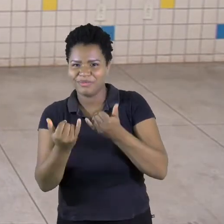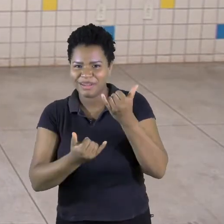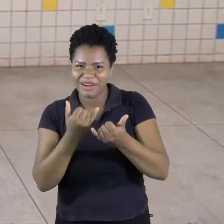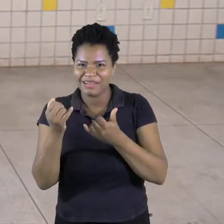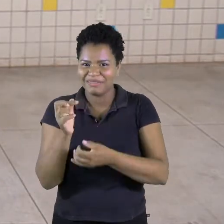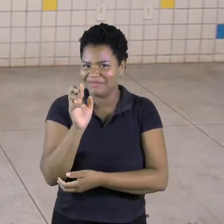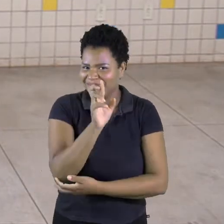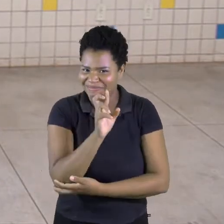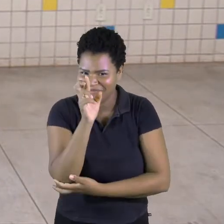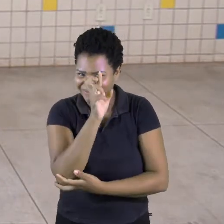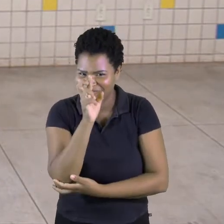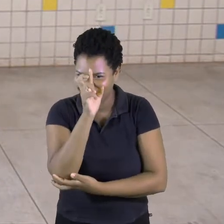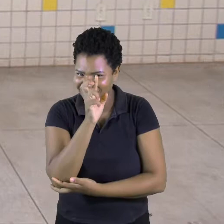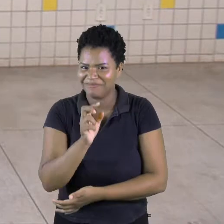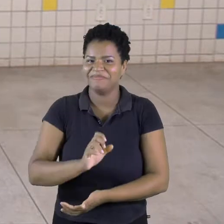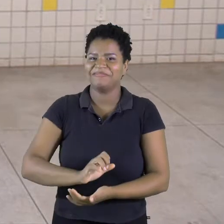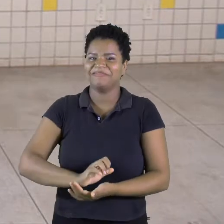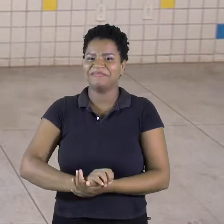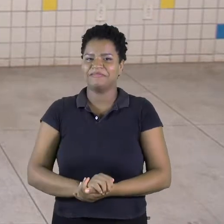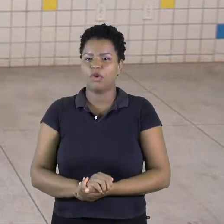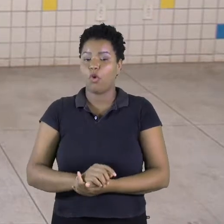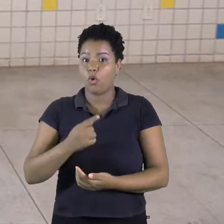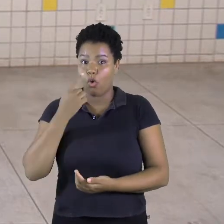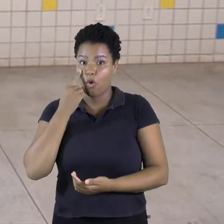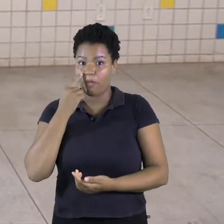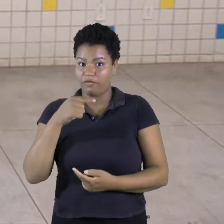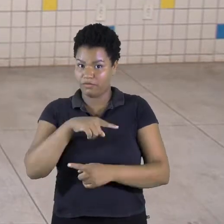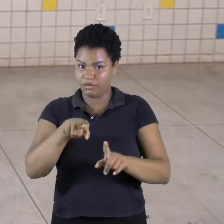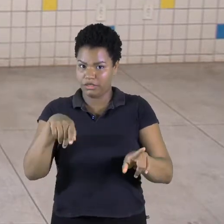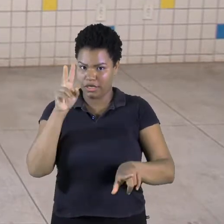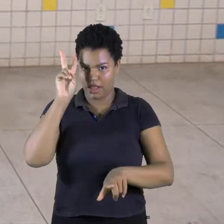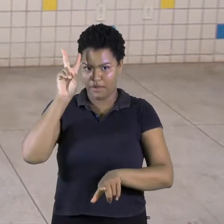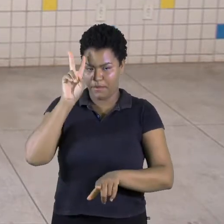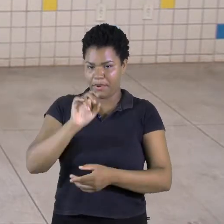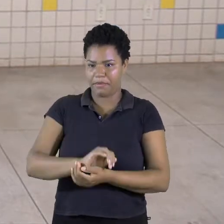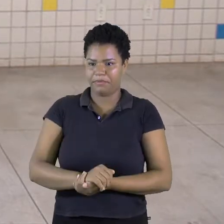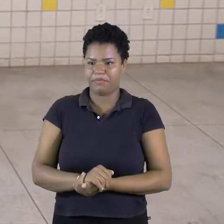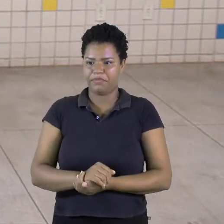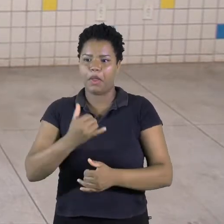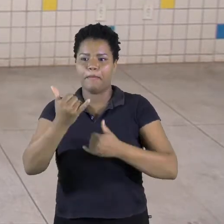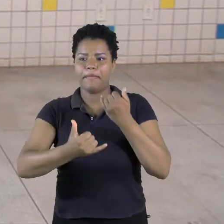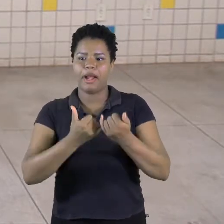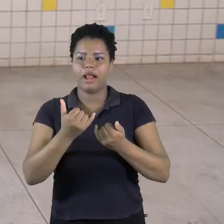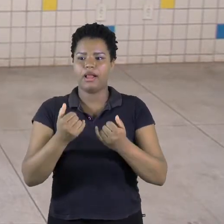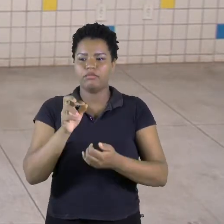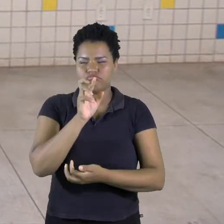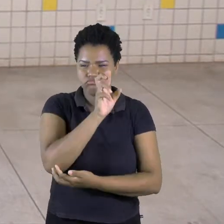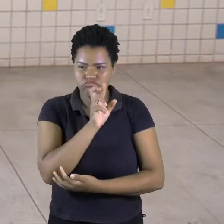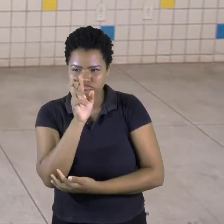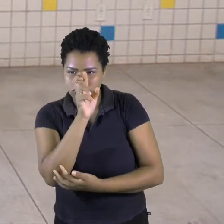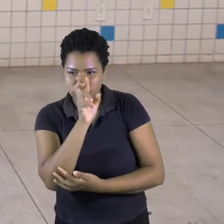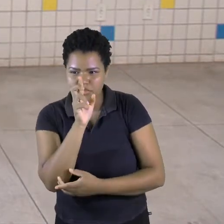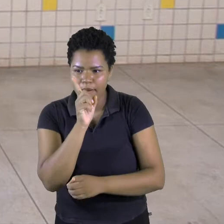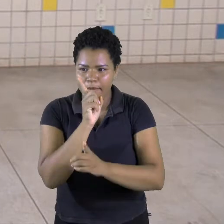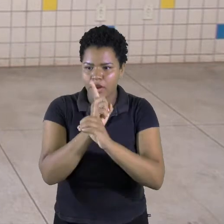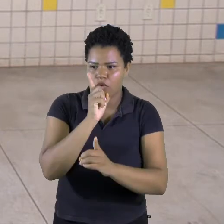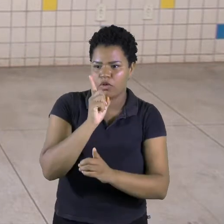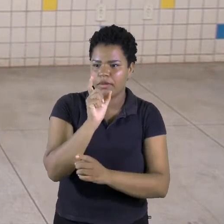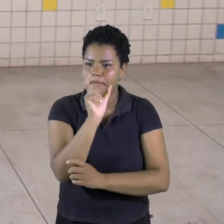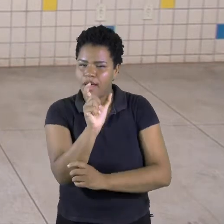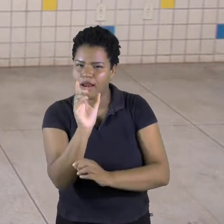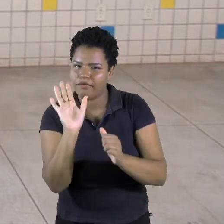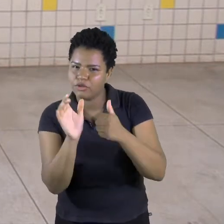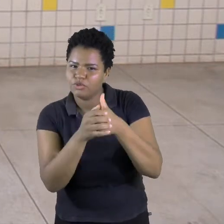Olha só, para vocês lembrarem. Nós brincamos de detetive fazendo o quê? Encontrar palavras escondidas. Por exemplo, a palavra